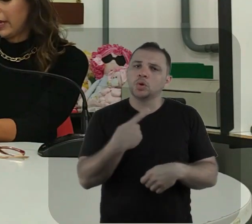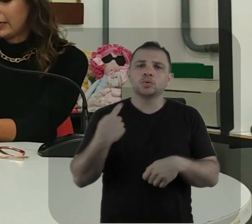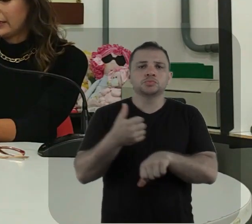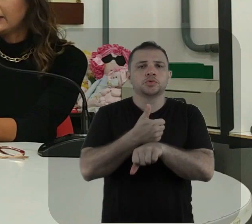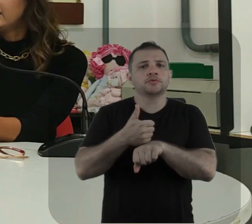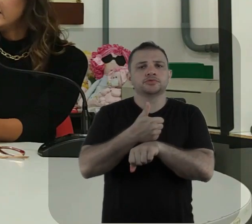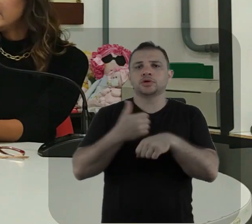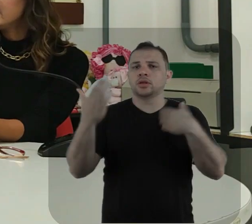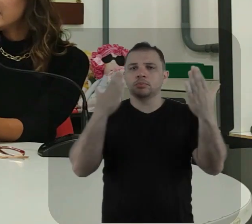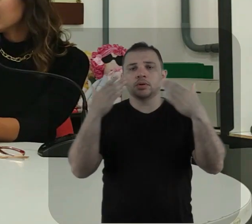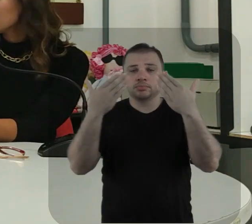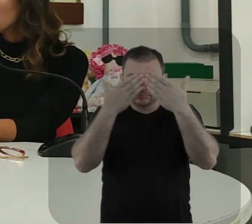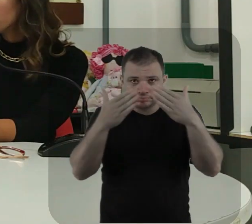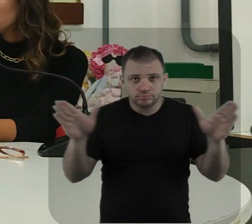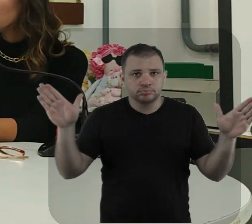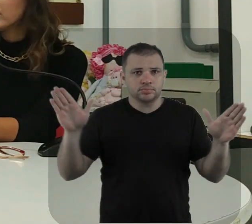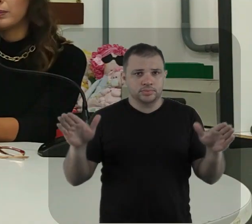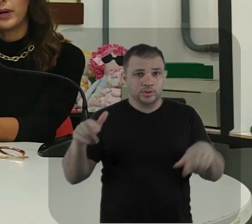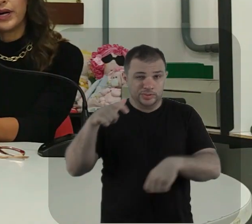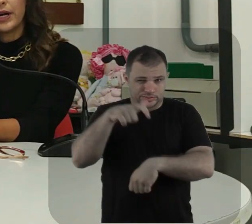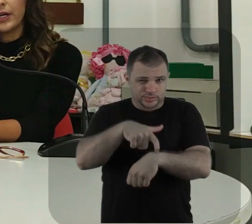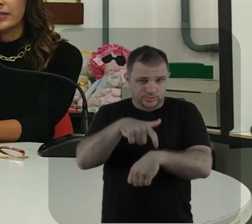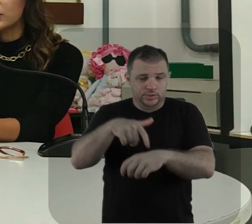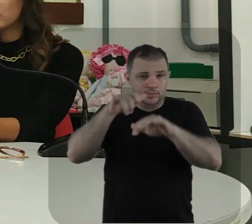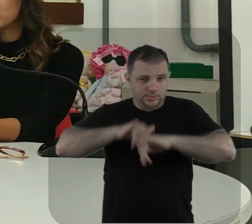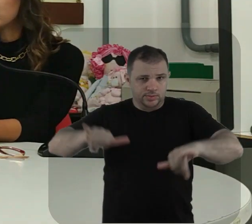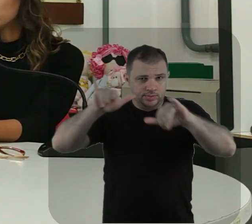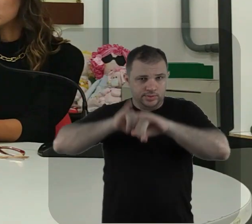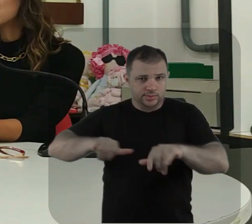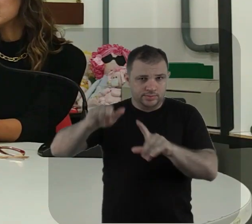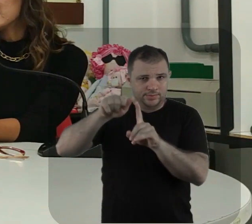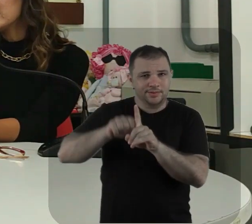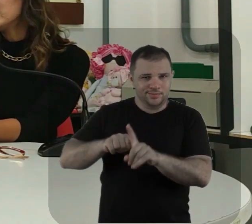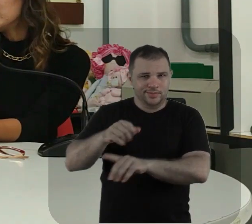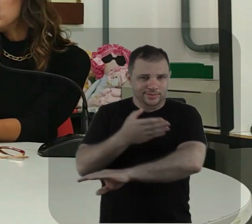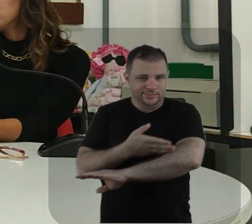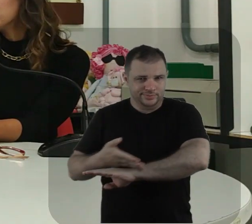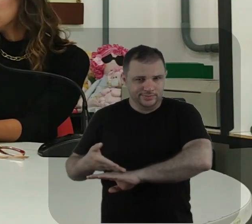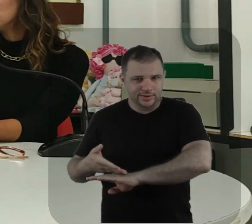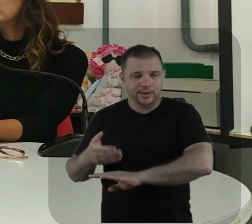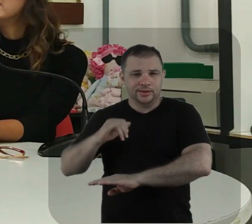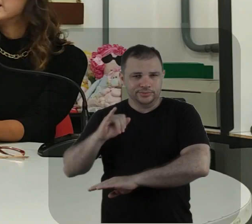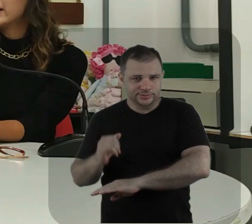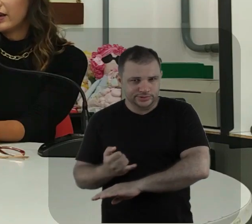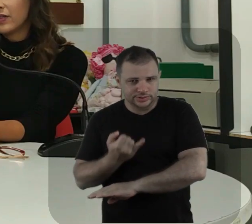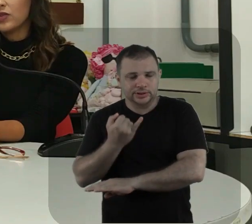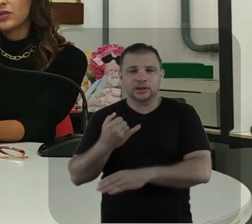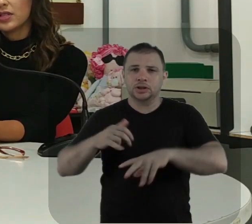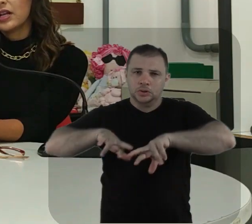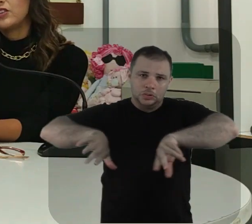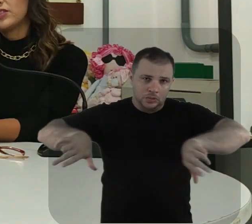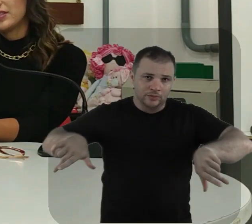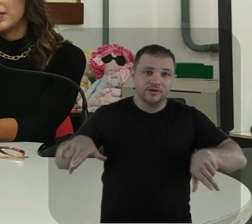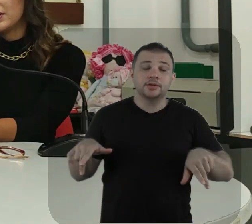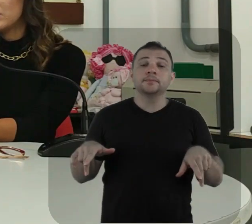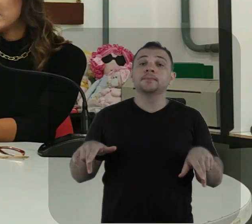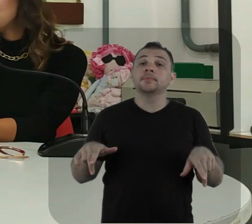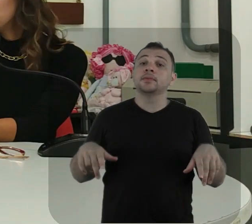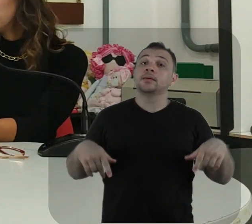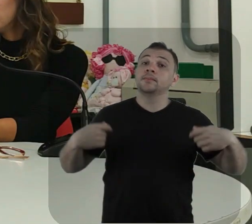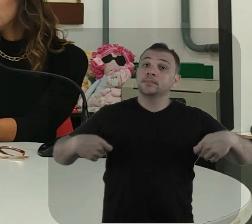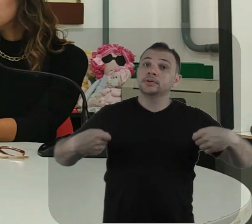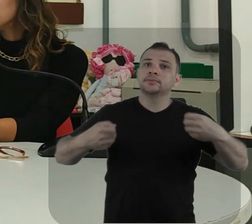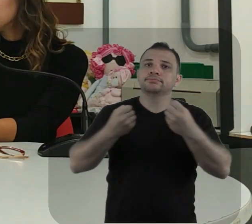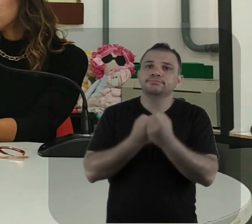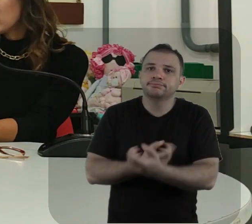mais ampliada e que esses momentos de campanhas elucidativas, eles servem também para que a gente leve à sociedade essa visão